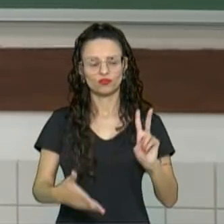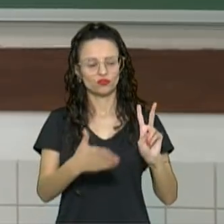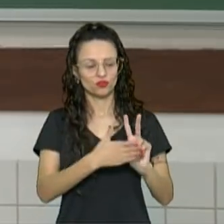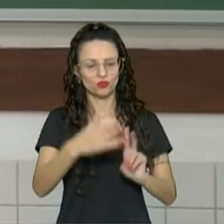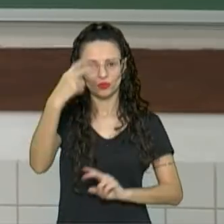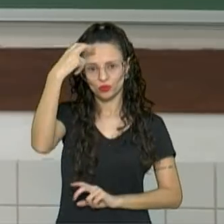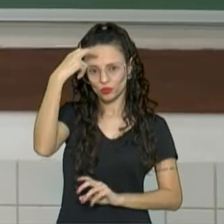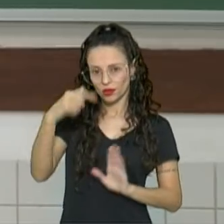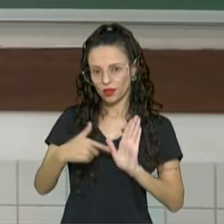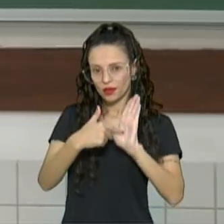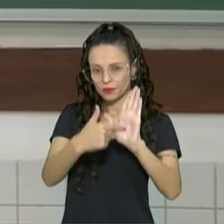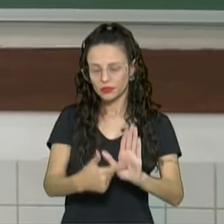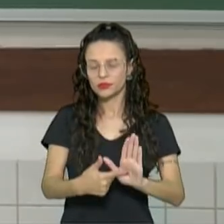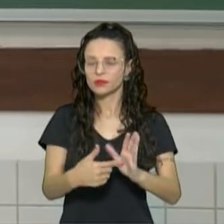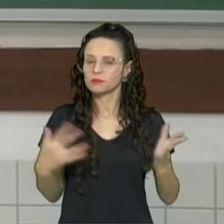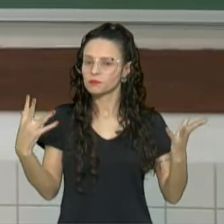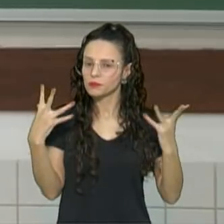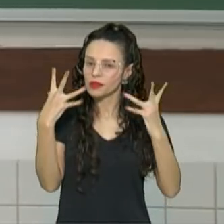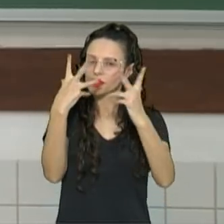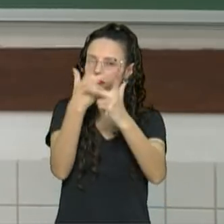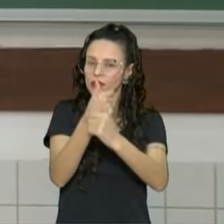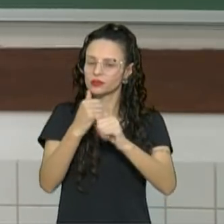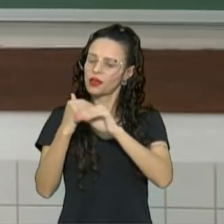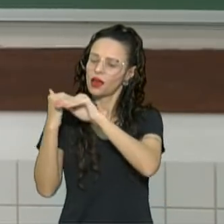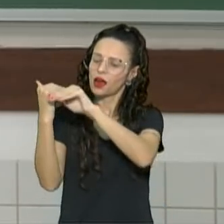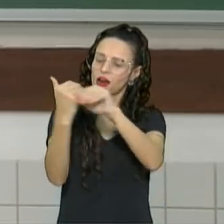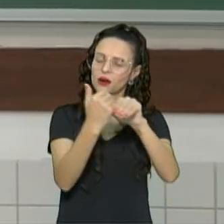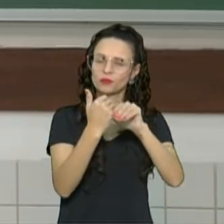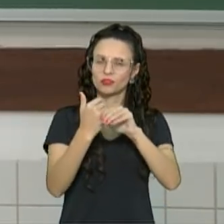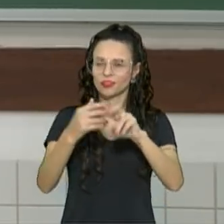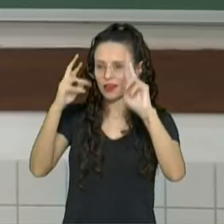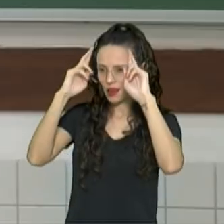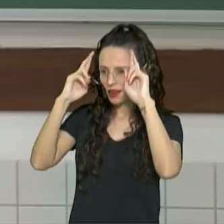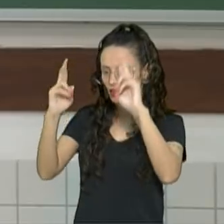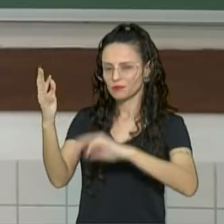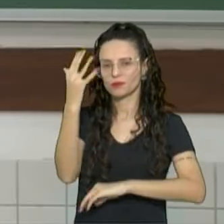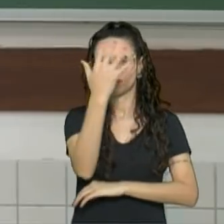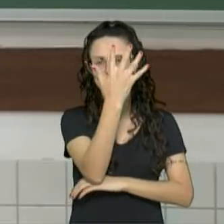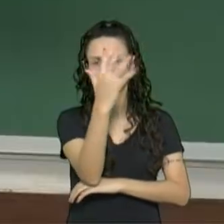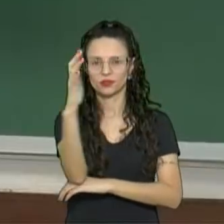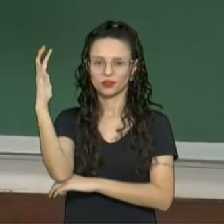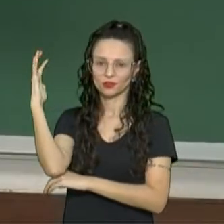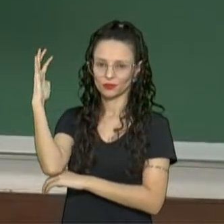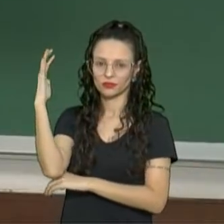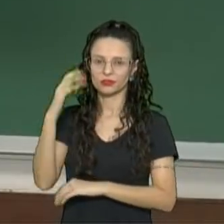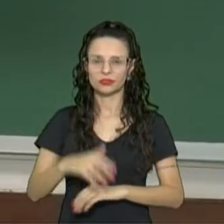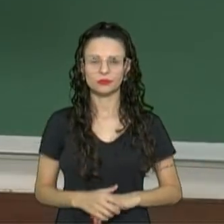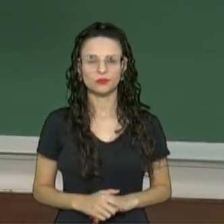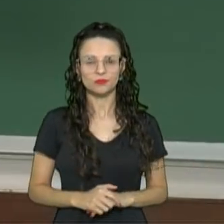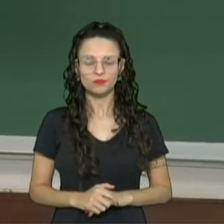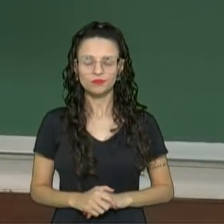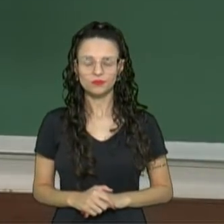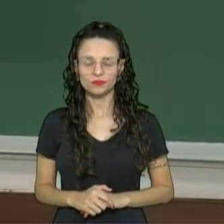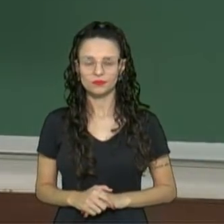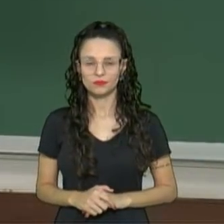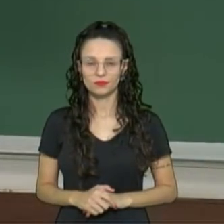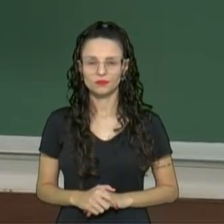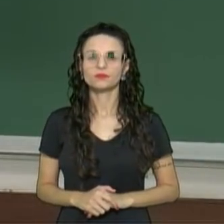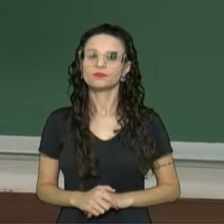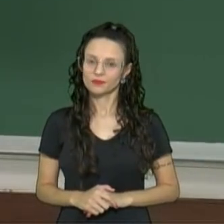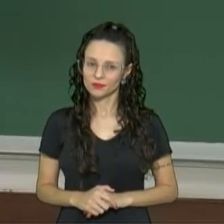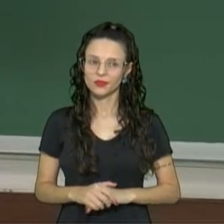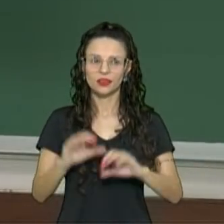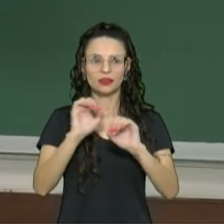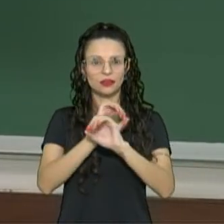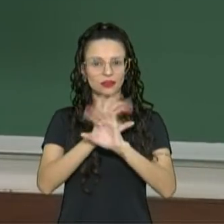beleza, uma harmonia, respeito com a natureza, né? Então, está sempre presente. E é